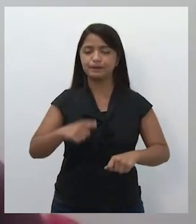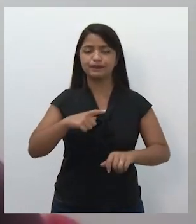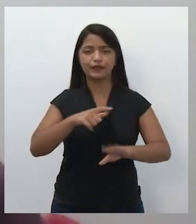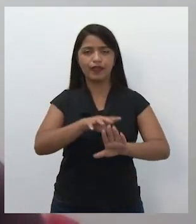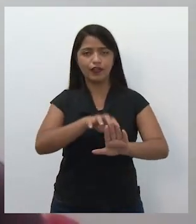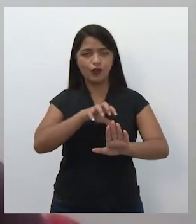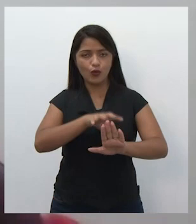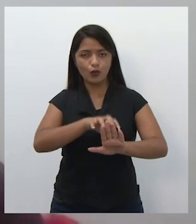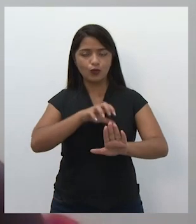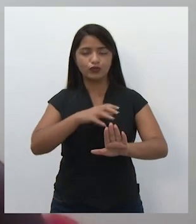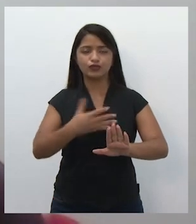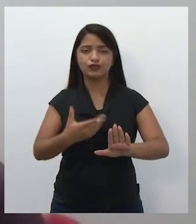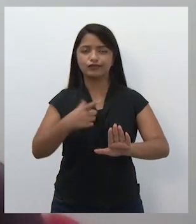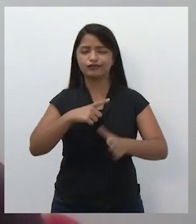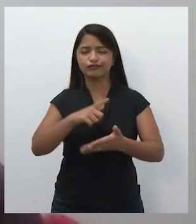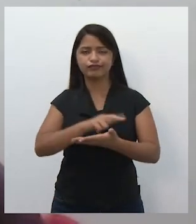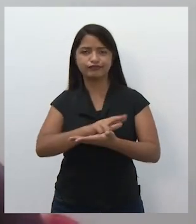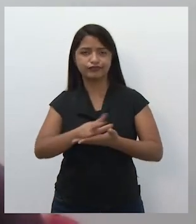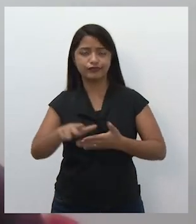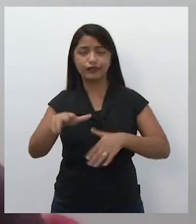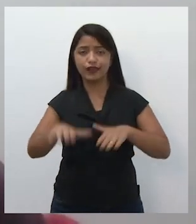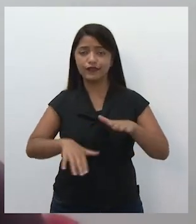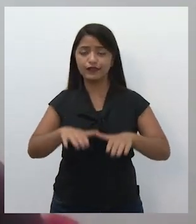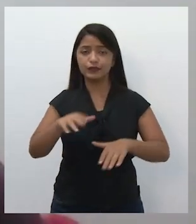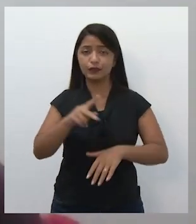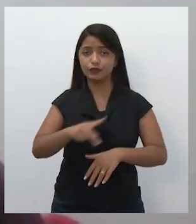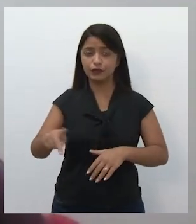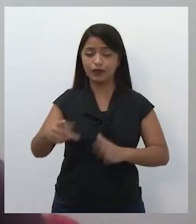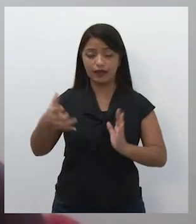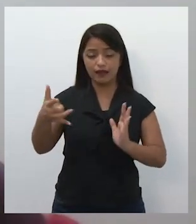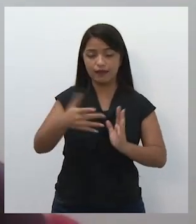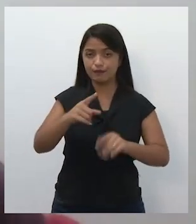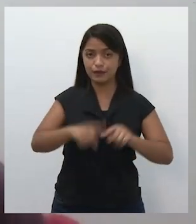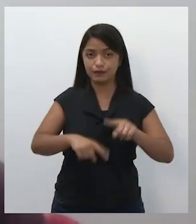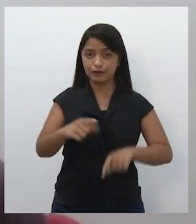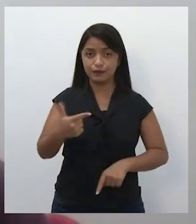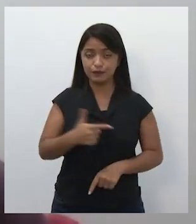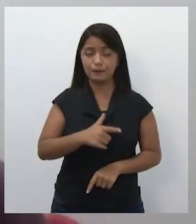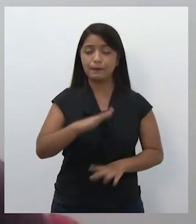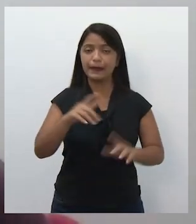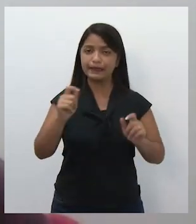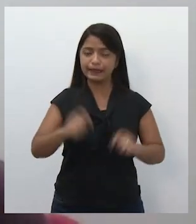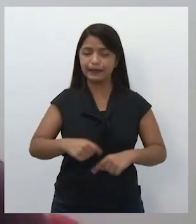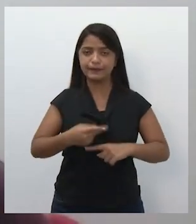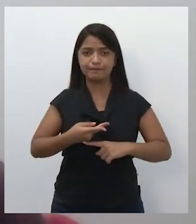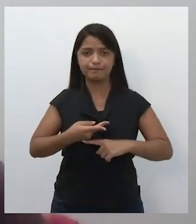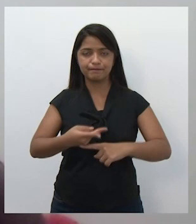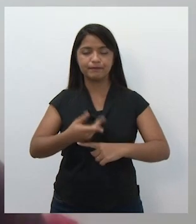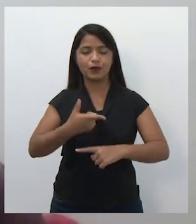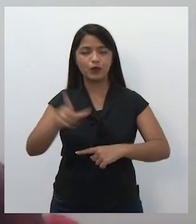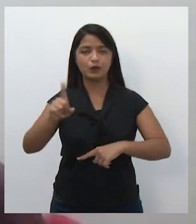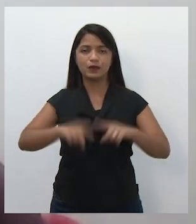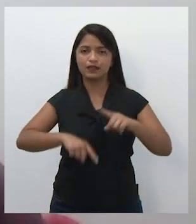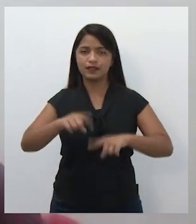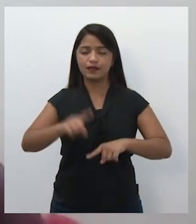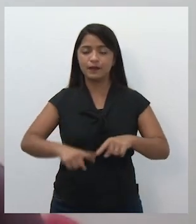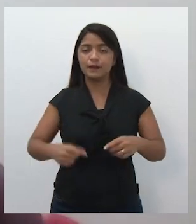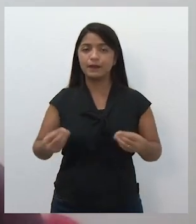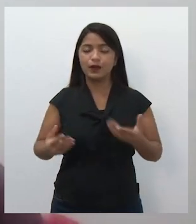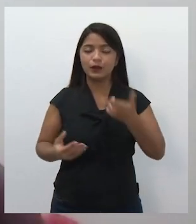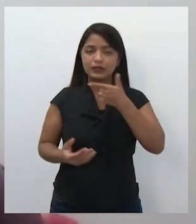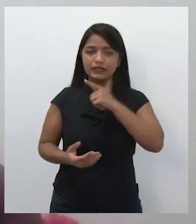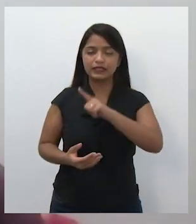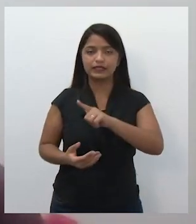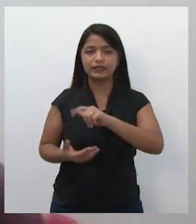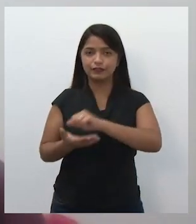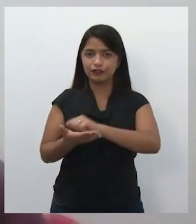tem uma série de indicações que às vezes não está no material do professor, mas ele tem onde buscar, né, material para poder desenvolver